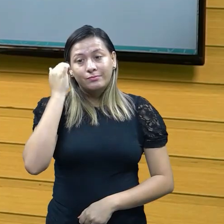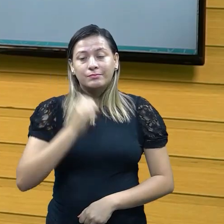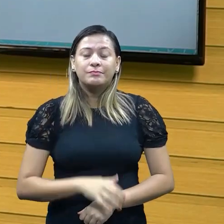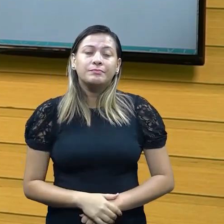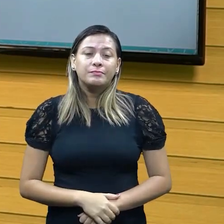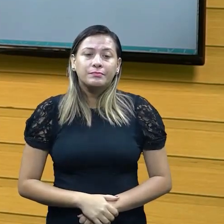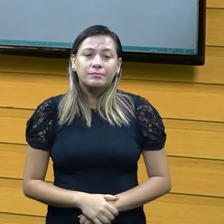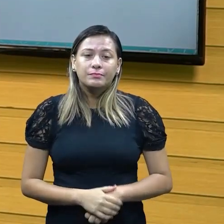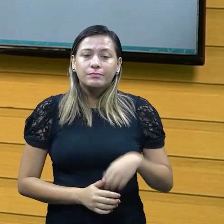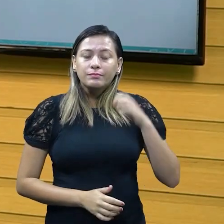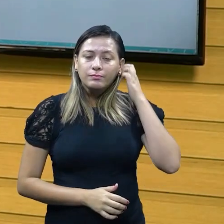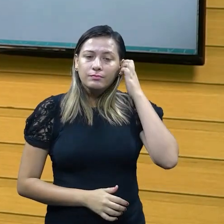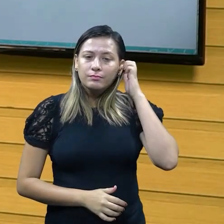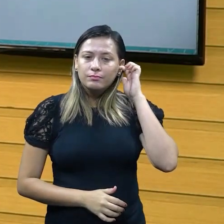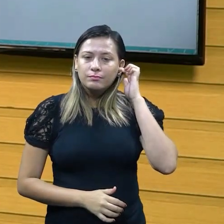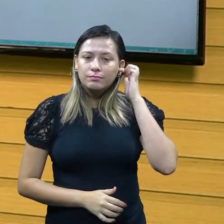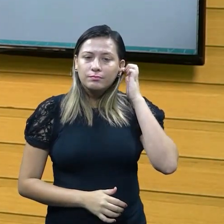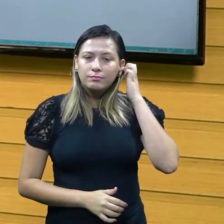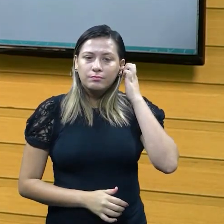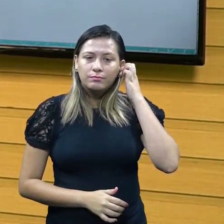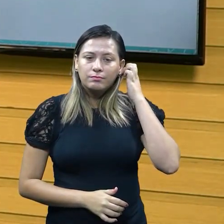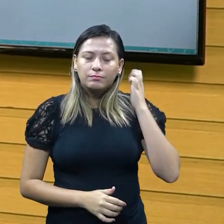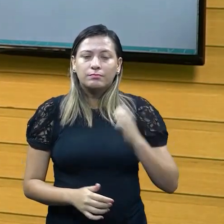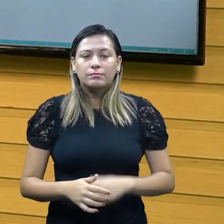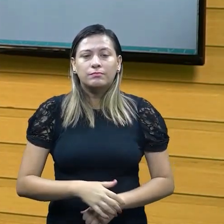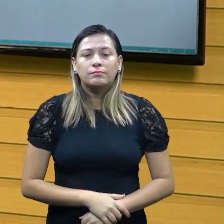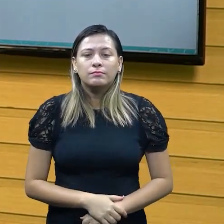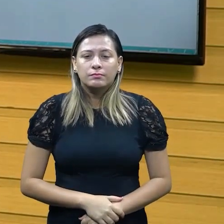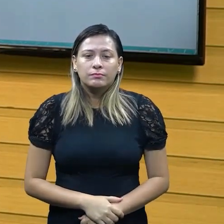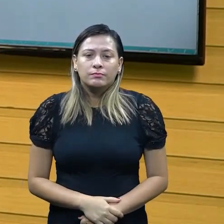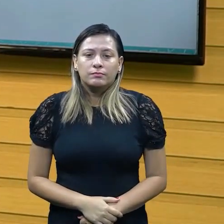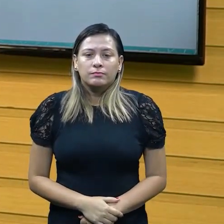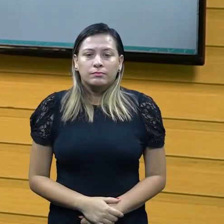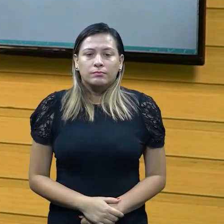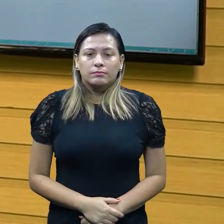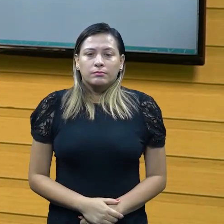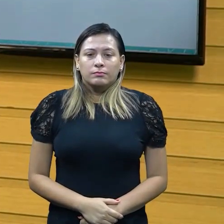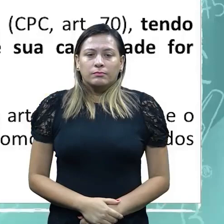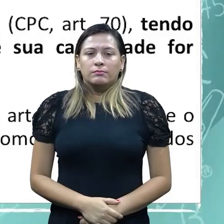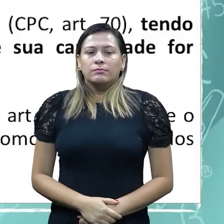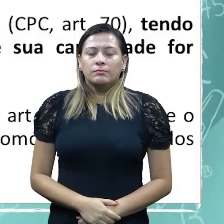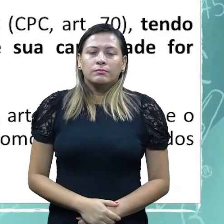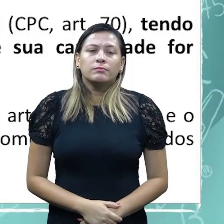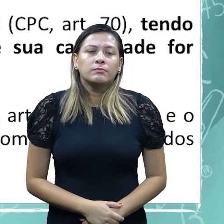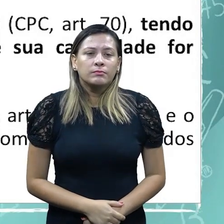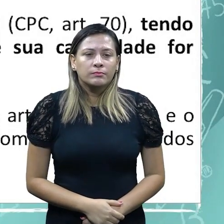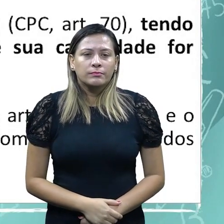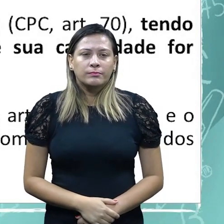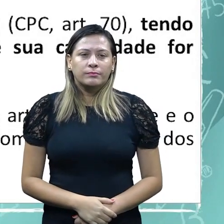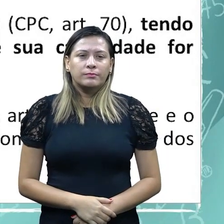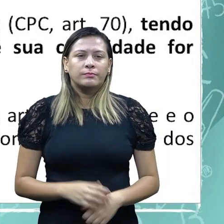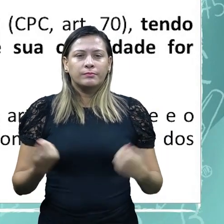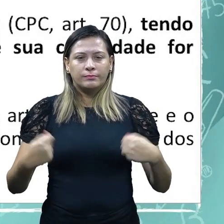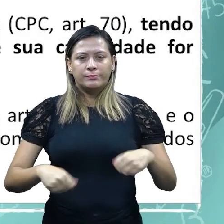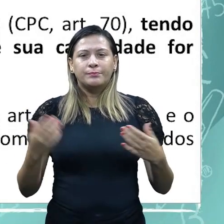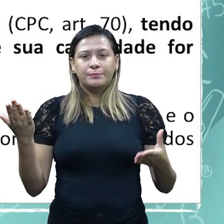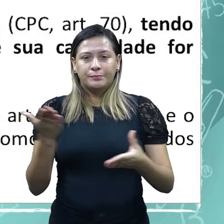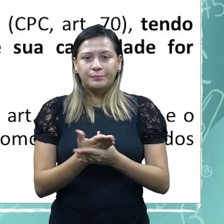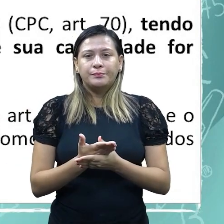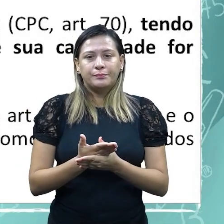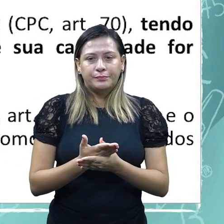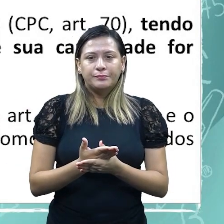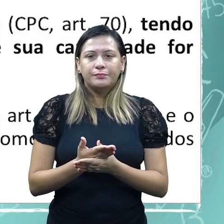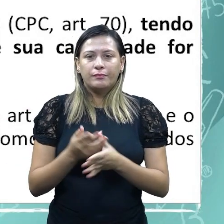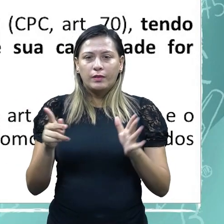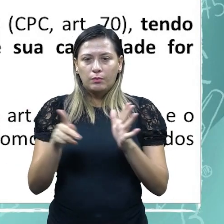prática o requisito necessário para que se estenda a proteção dele, que é nascer com vida. A capacidade processual, a capacidade para estar